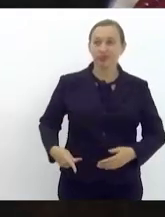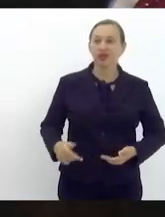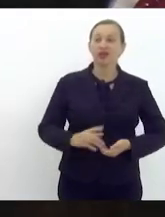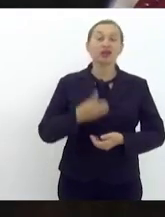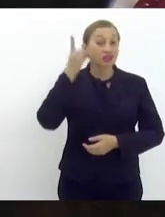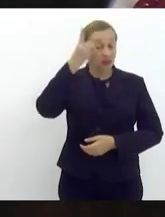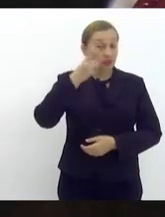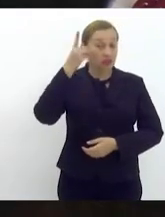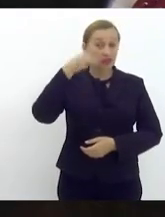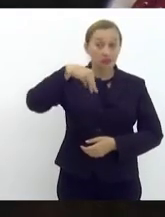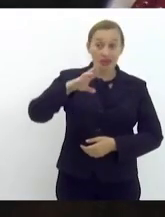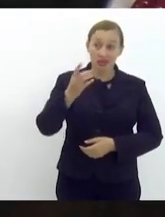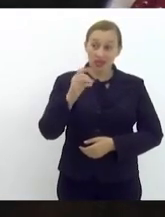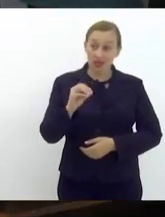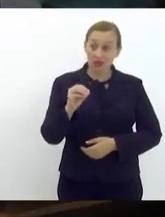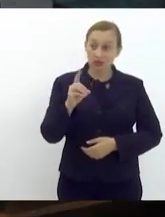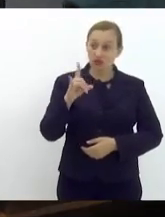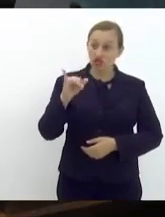Deputado Marcelo Dino.